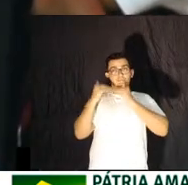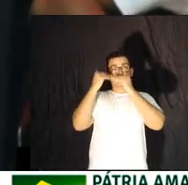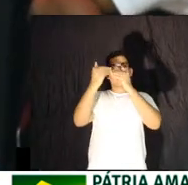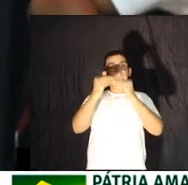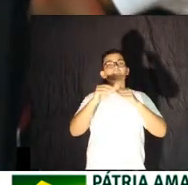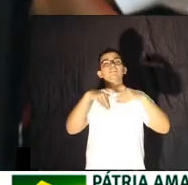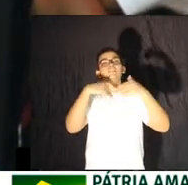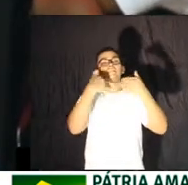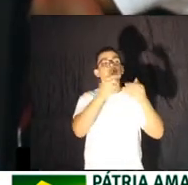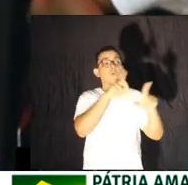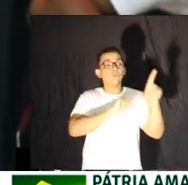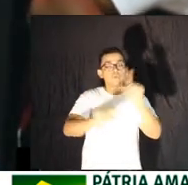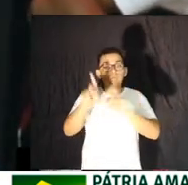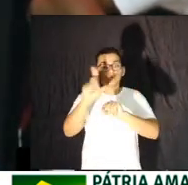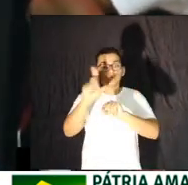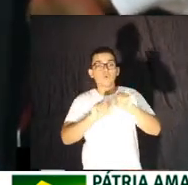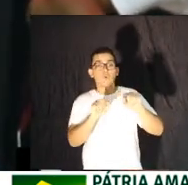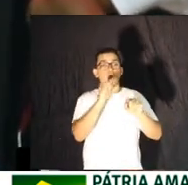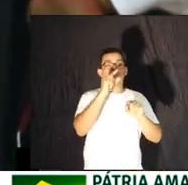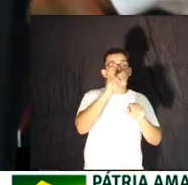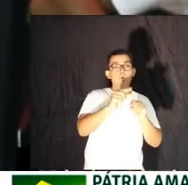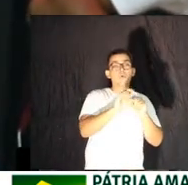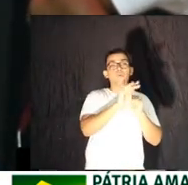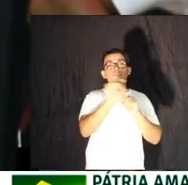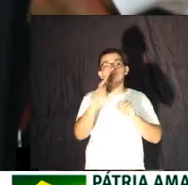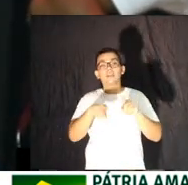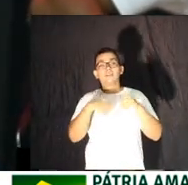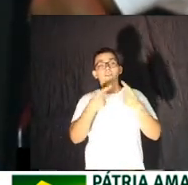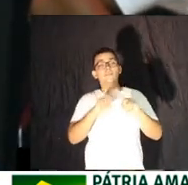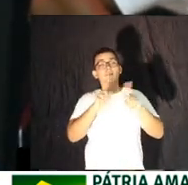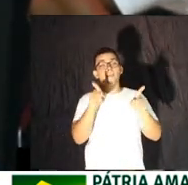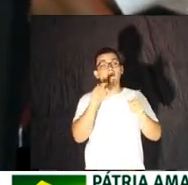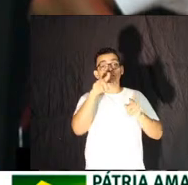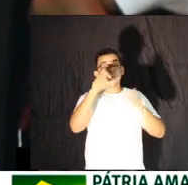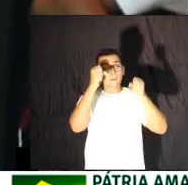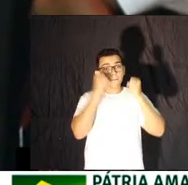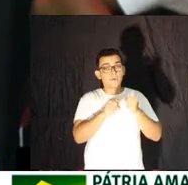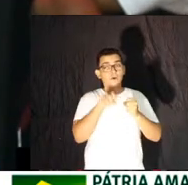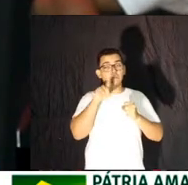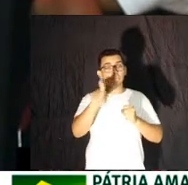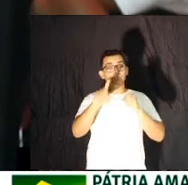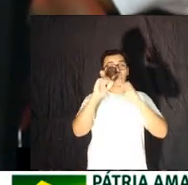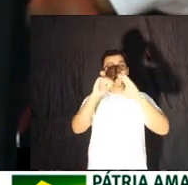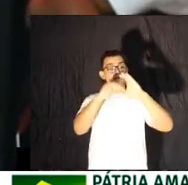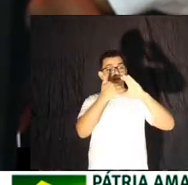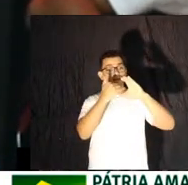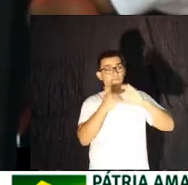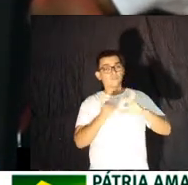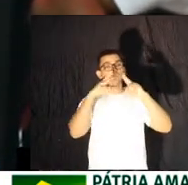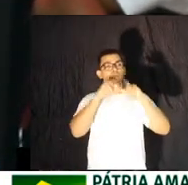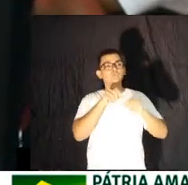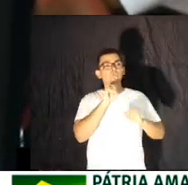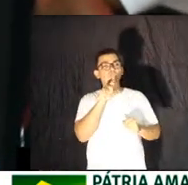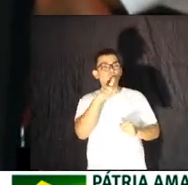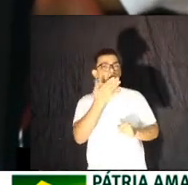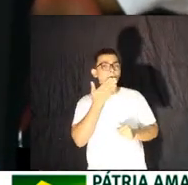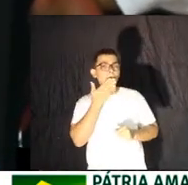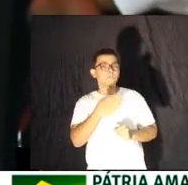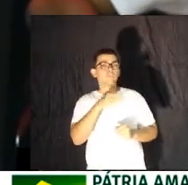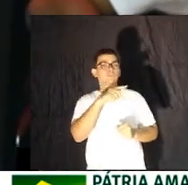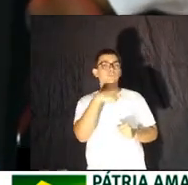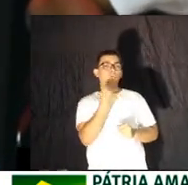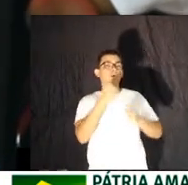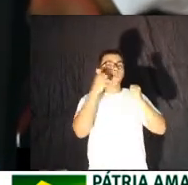trouxe para vocês hoje. Mas pode ir no chat aí, se comunica lá, que o David vai passando pra gente. Tudo que a gente puder atender, a gente fica